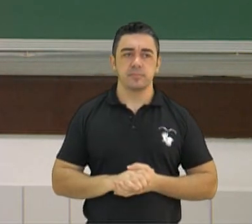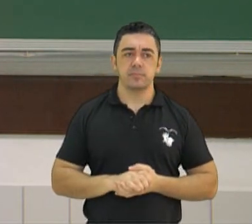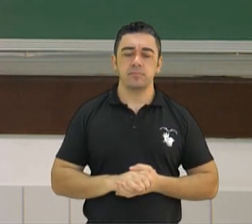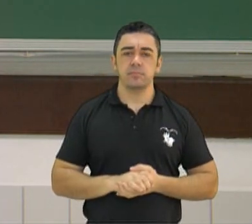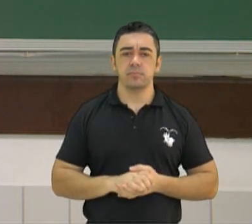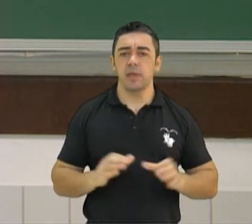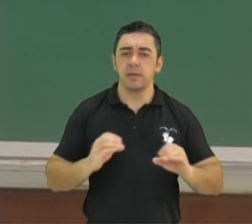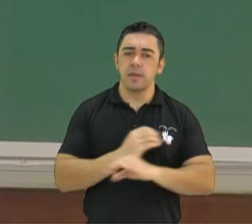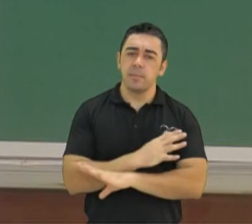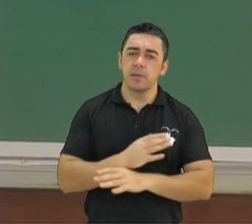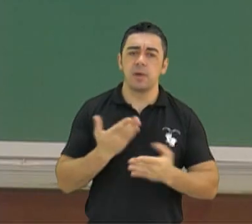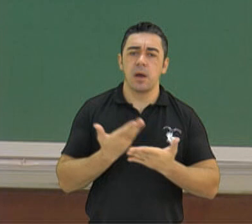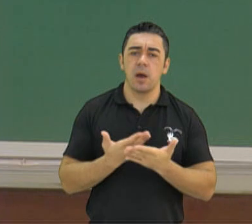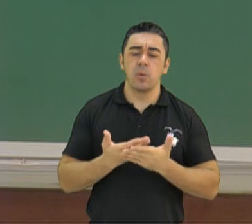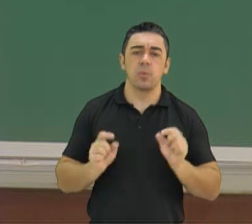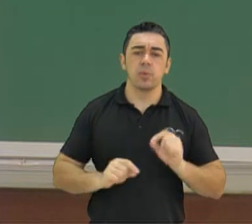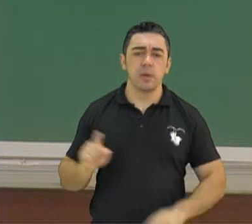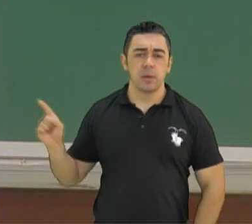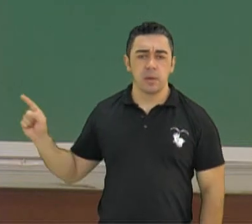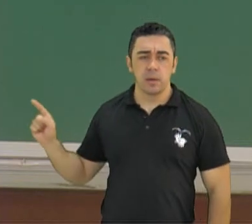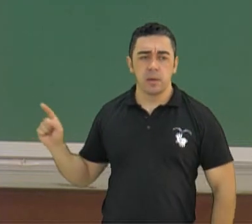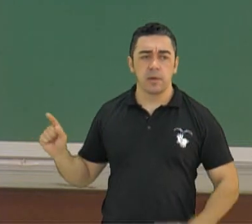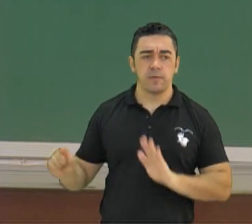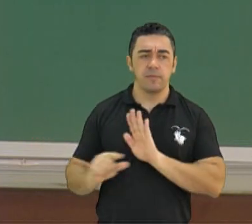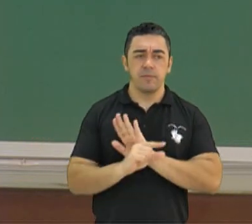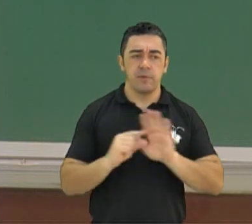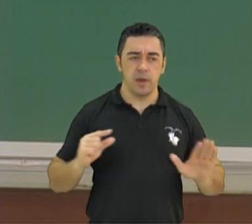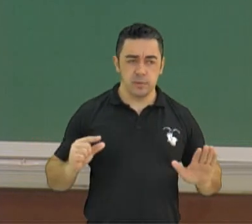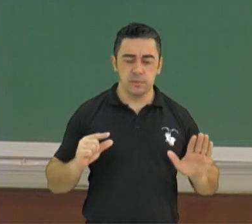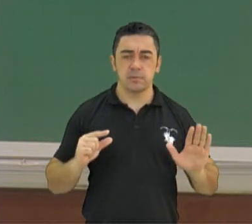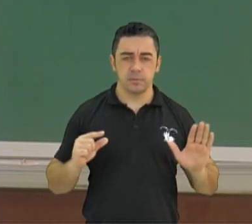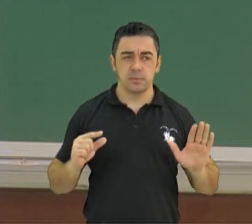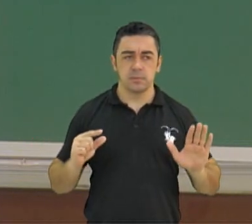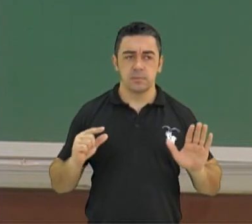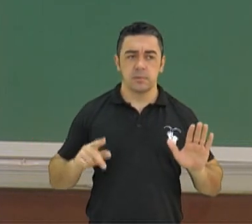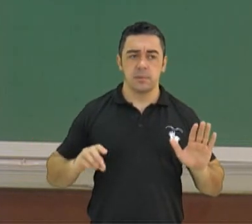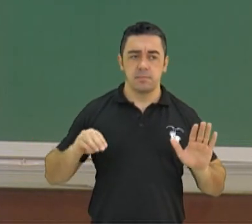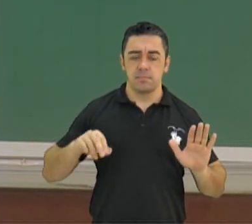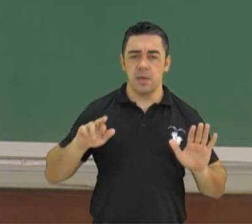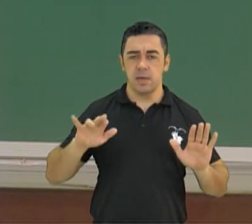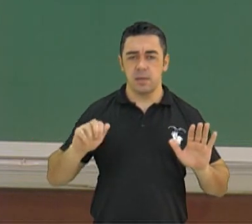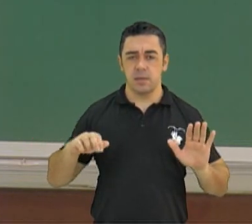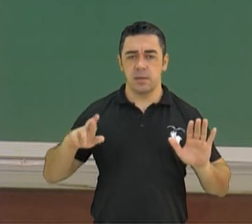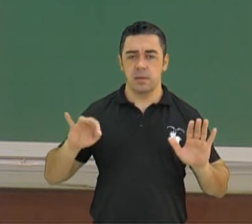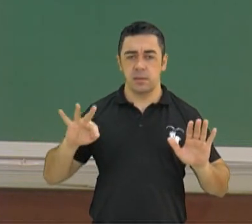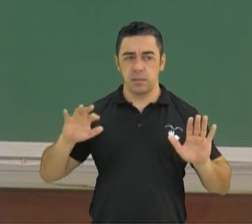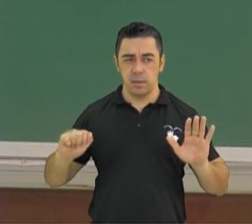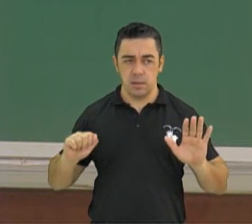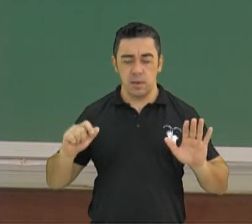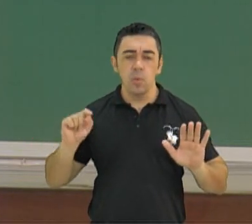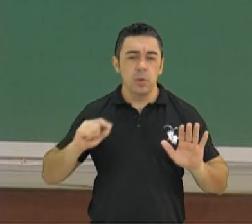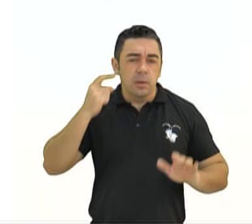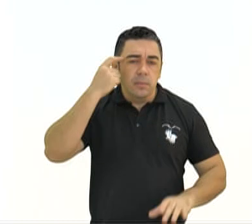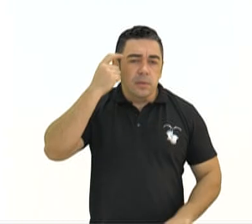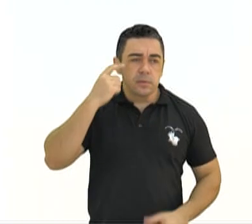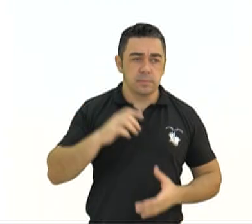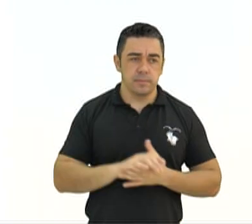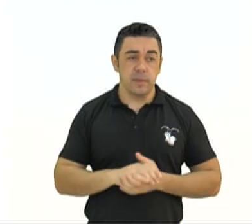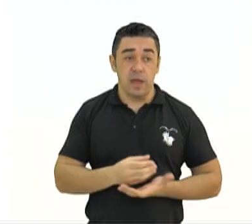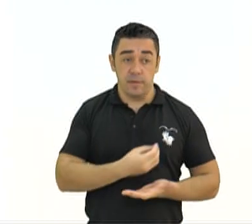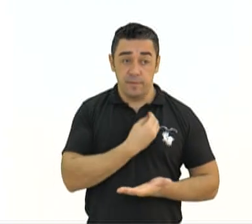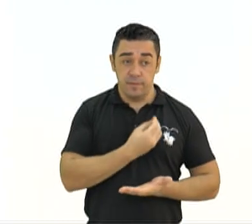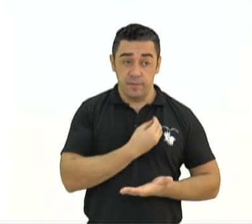E terminamos então a nossa aula com uma frase para tentar pensar e refletir sobre esse assunto. A